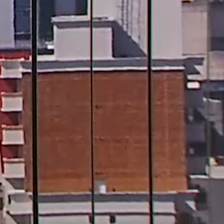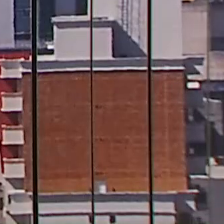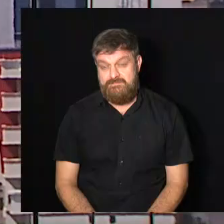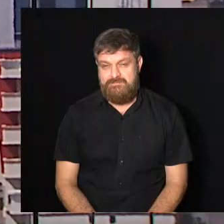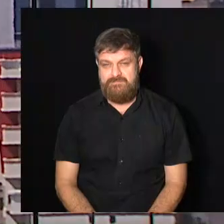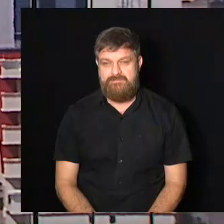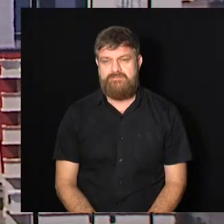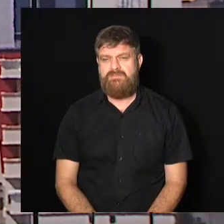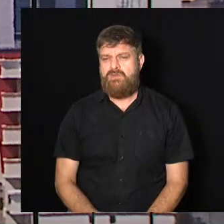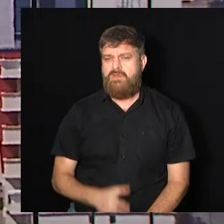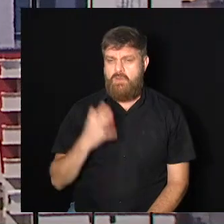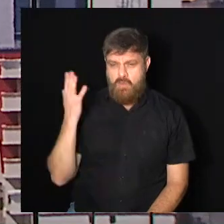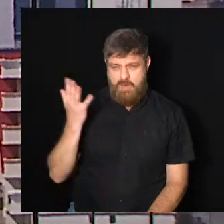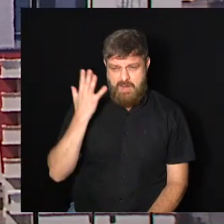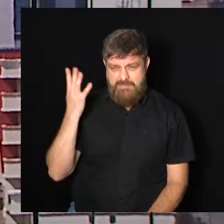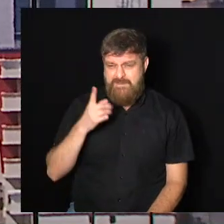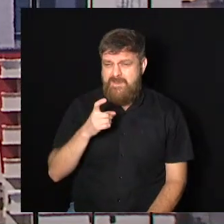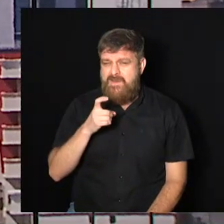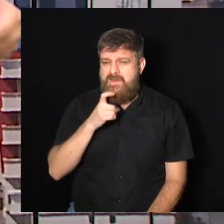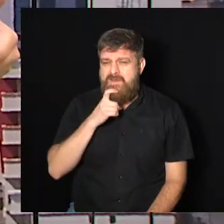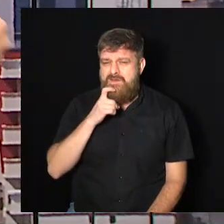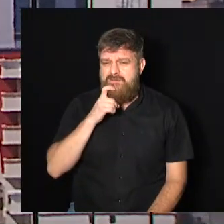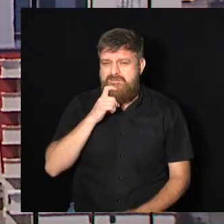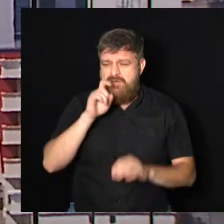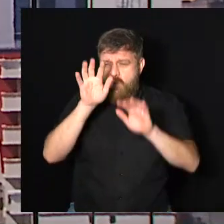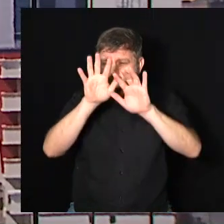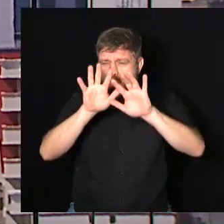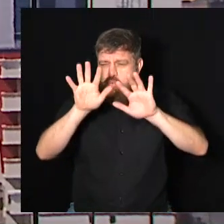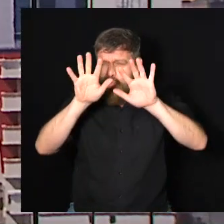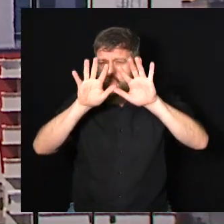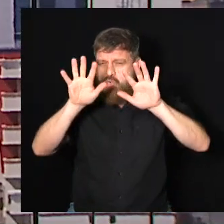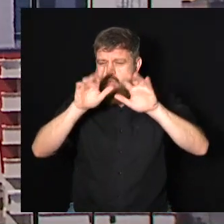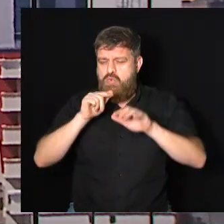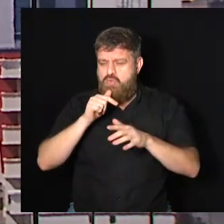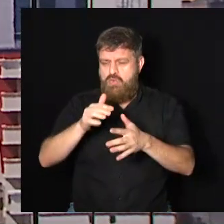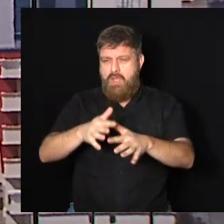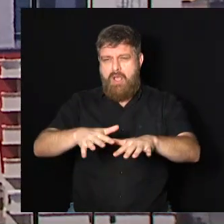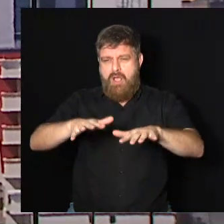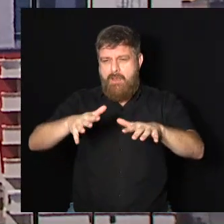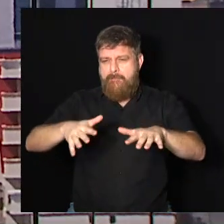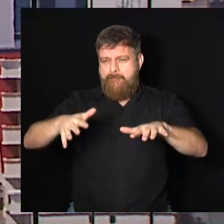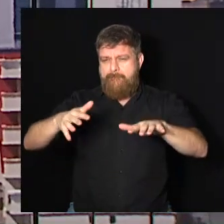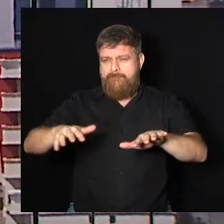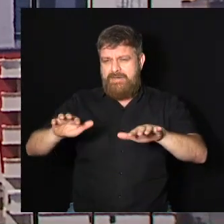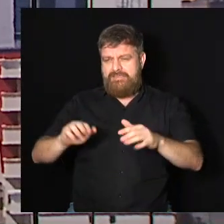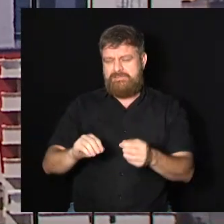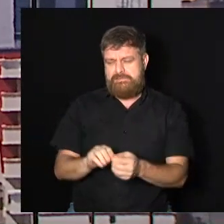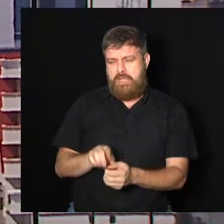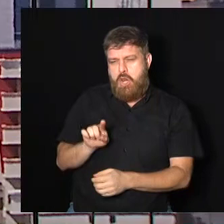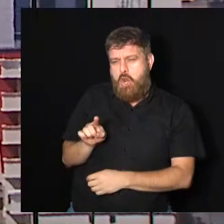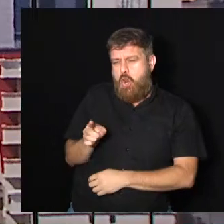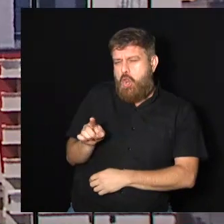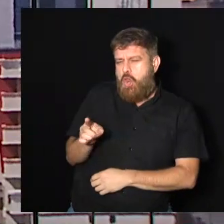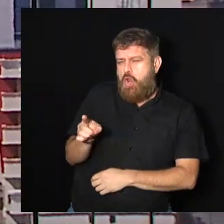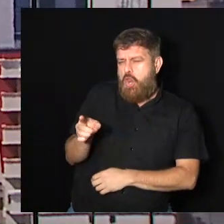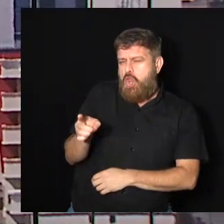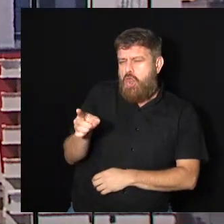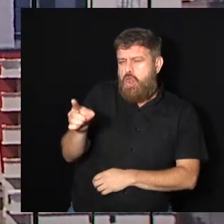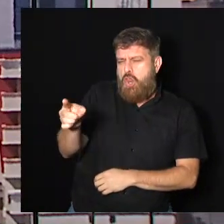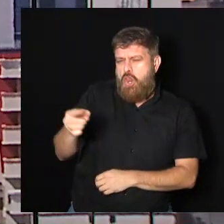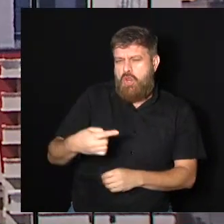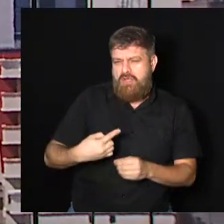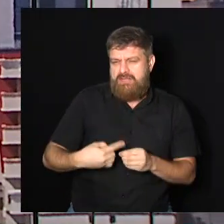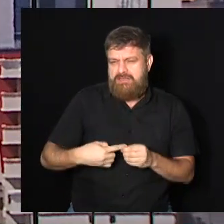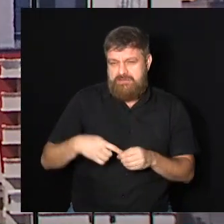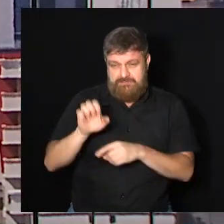A frente fria está se deslocando pelo oceano, portanto, se afastando do interior do estado. Amanhã, quinta-feira,